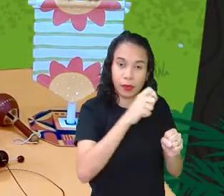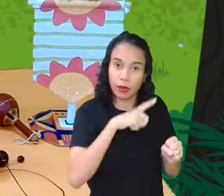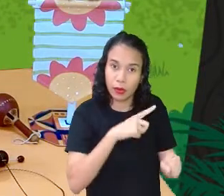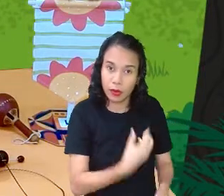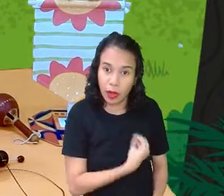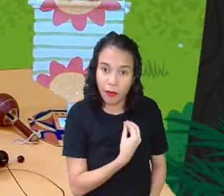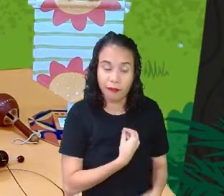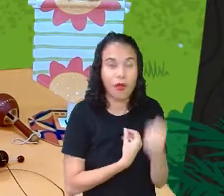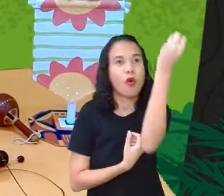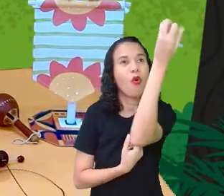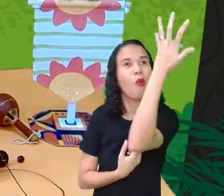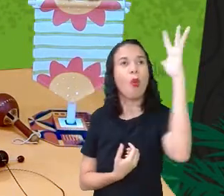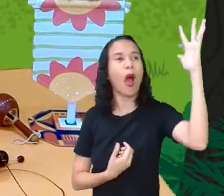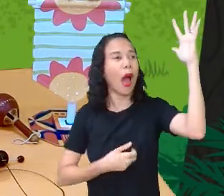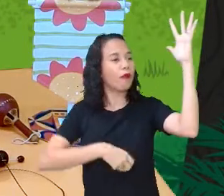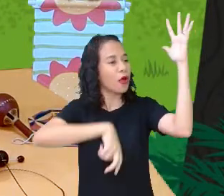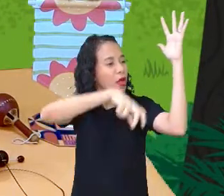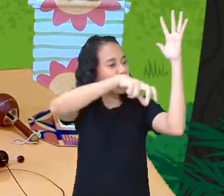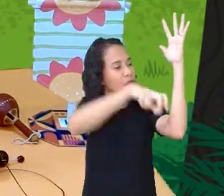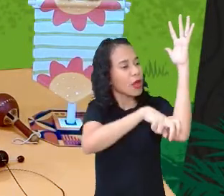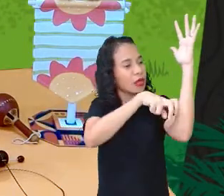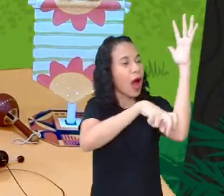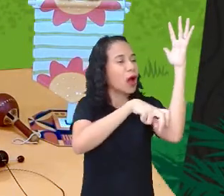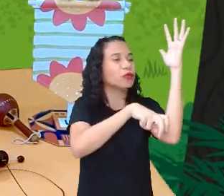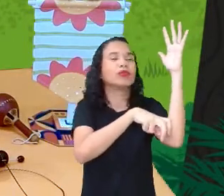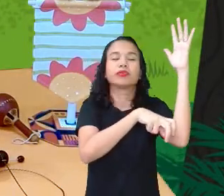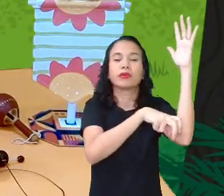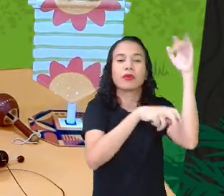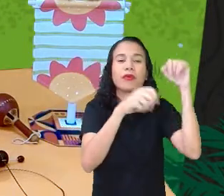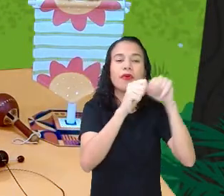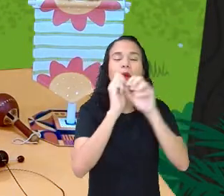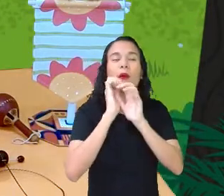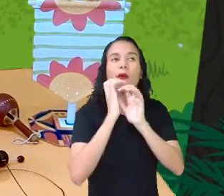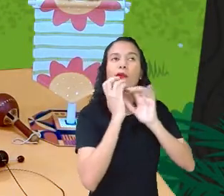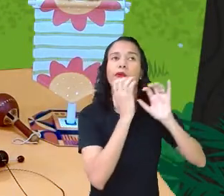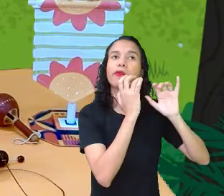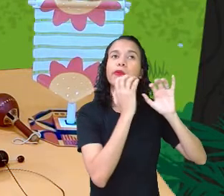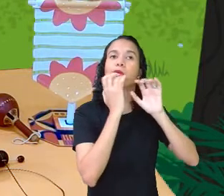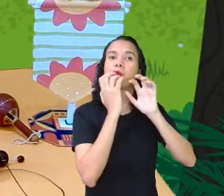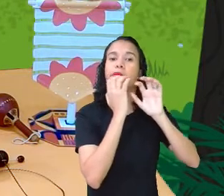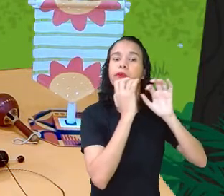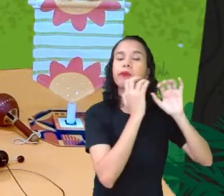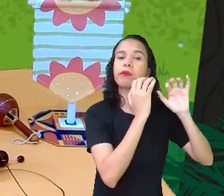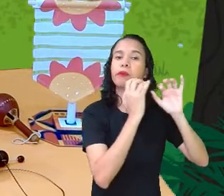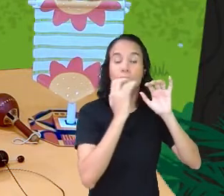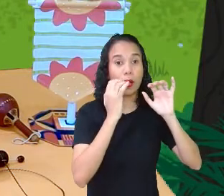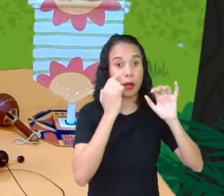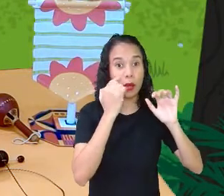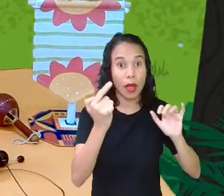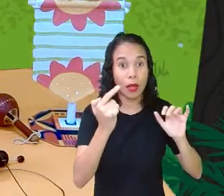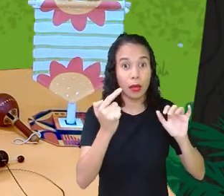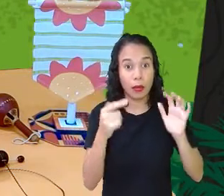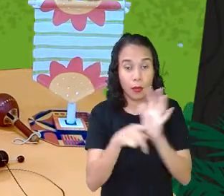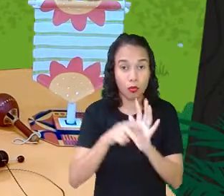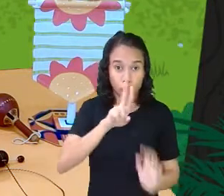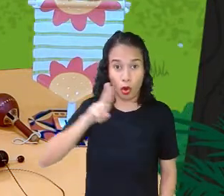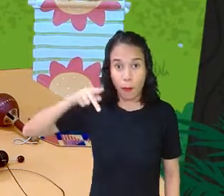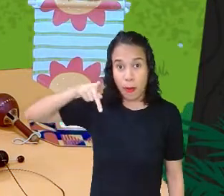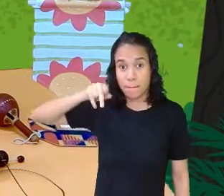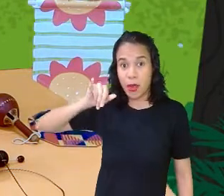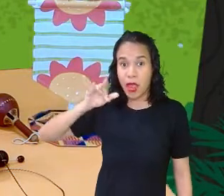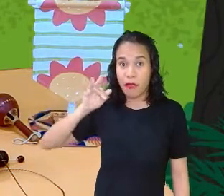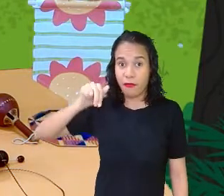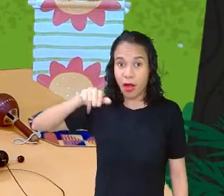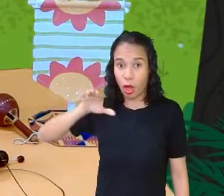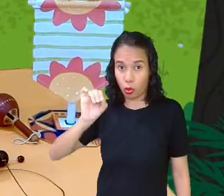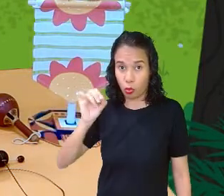uma árvore frondosa, tocando uma espécie de flauta, de bambu. É, um pífano. Fazia mais ou